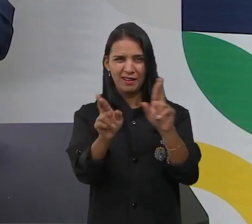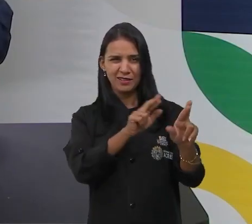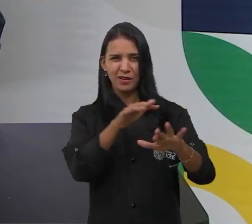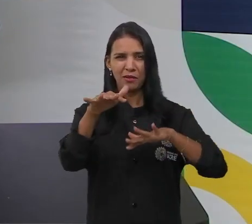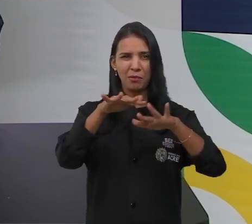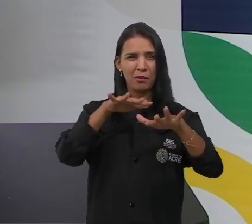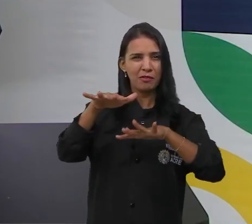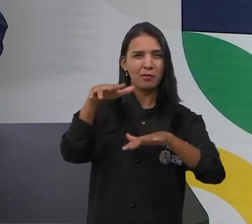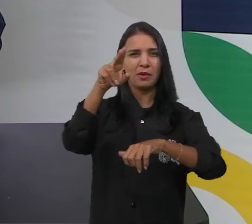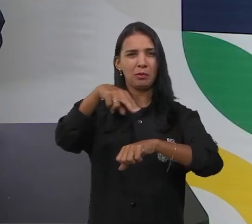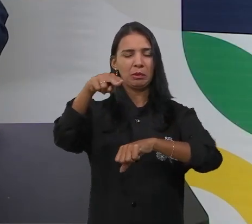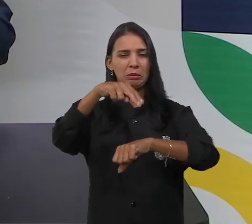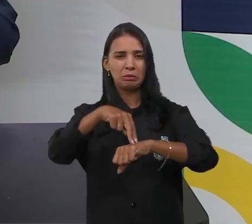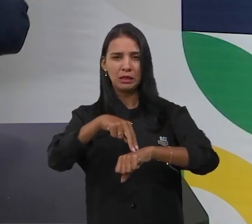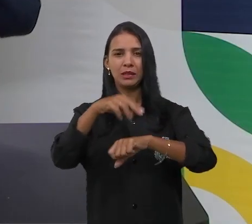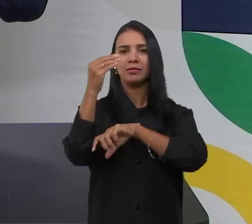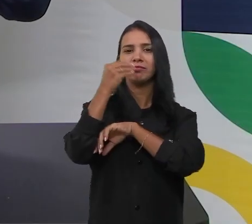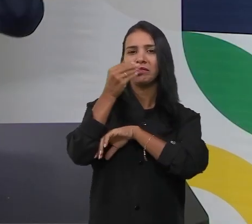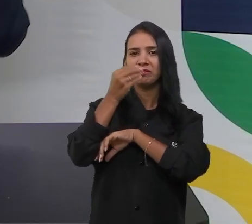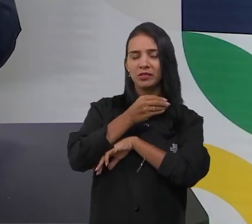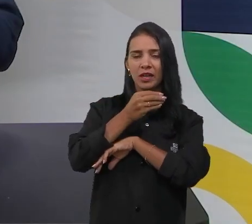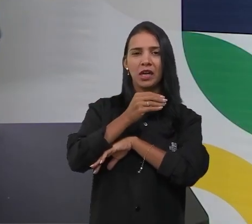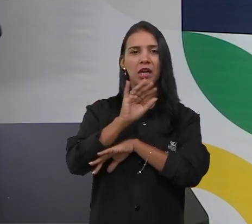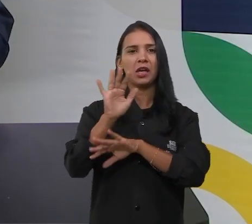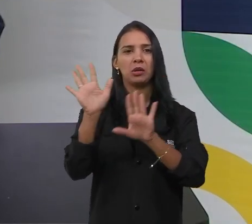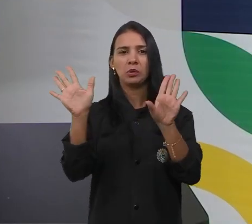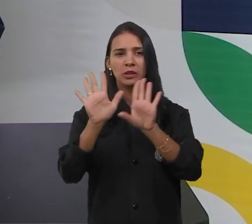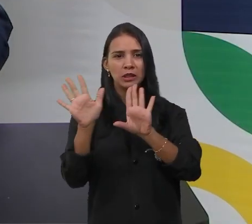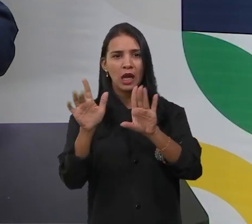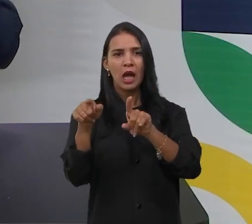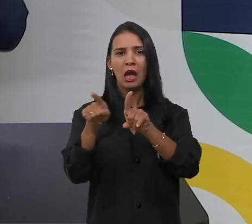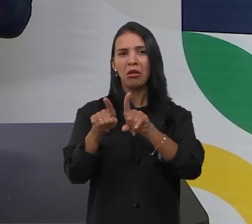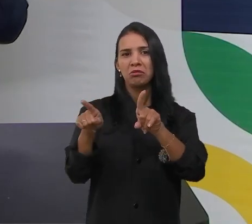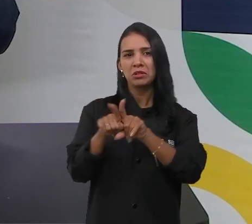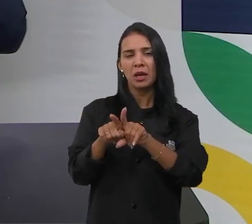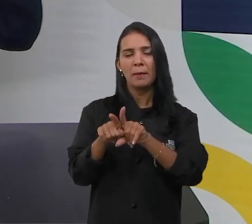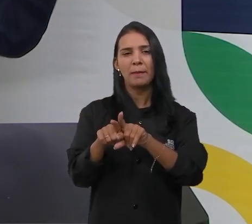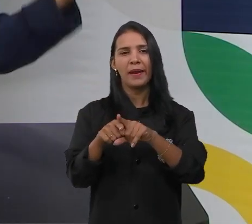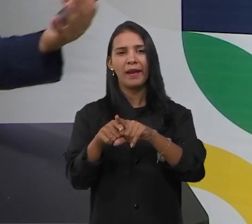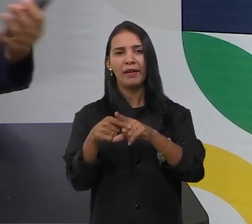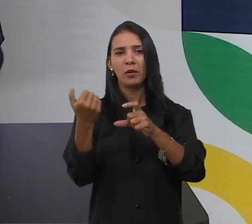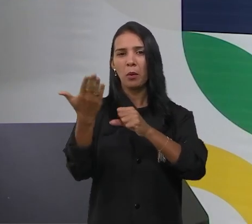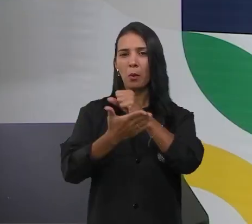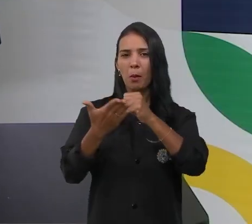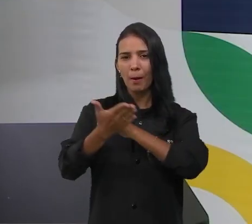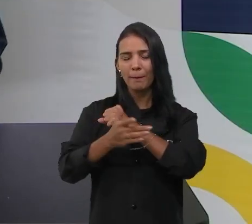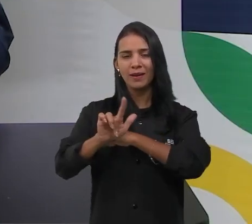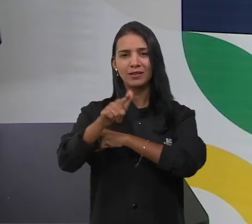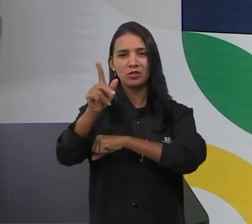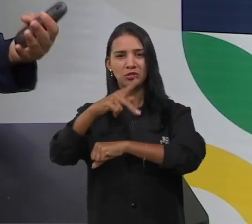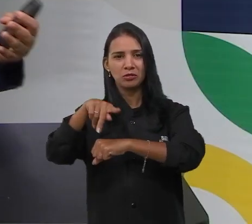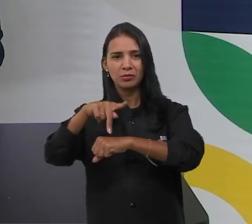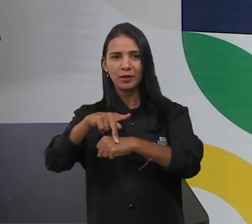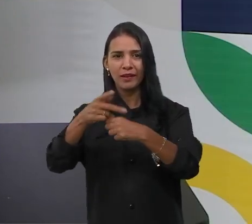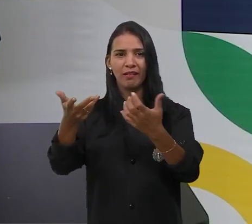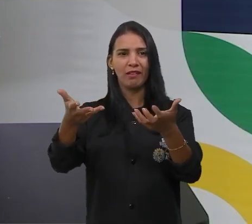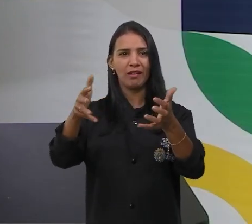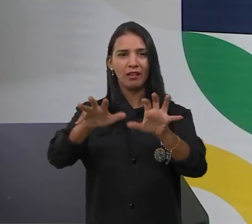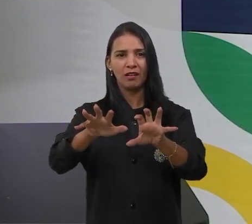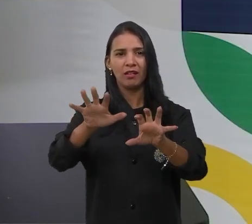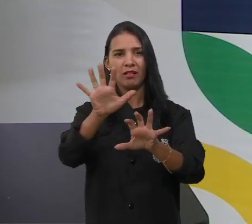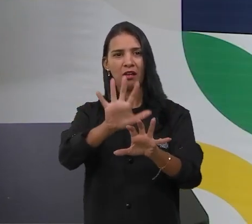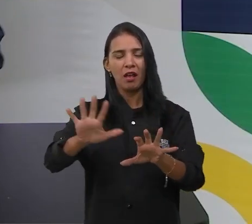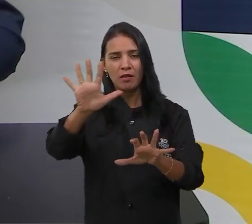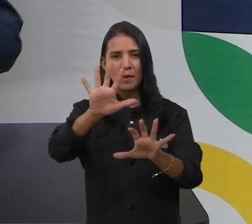movimentos nacionalistas e enfraquecimento, do fundamentalismo islâmico, dessa questão de aceleração da integração regional, muito